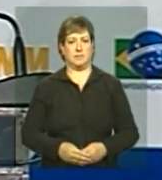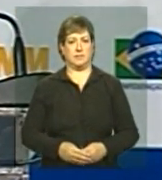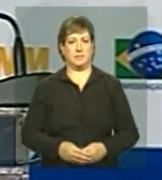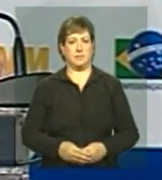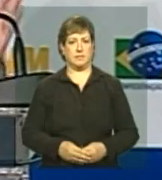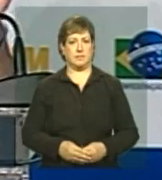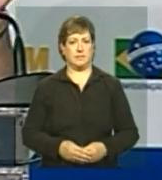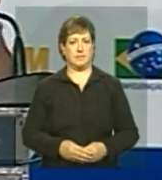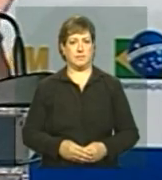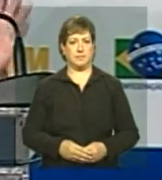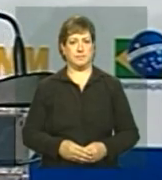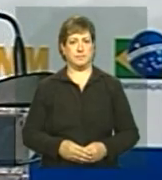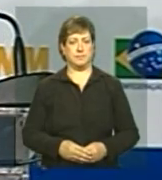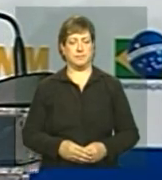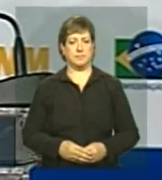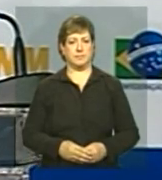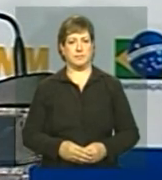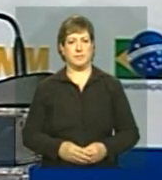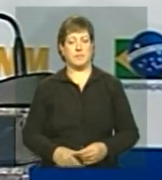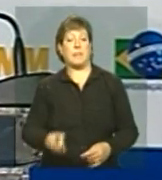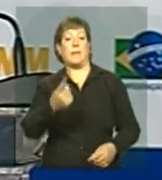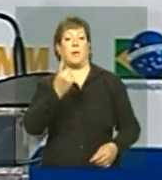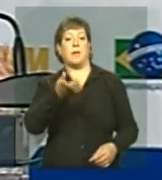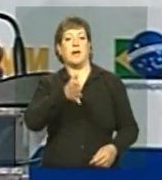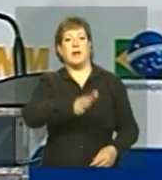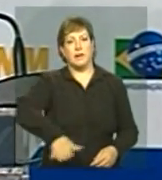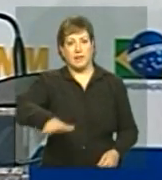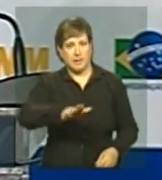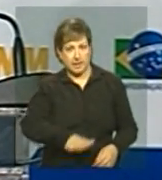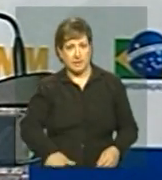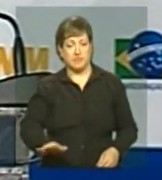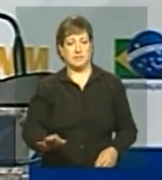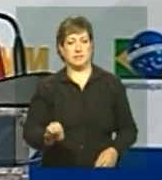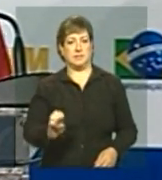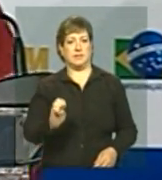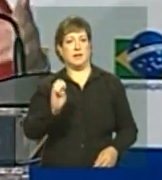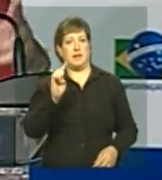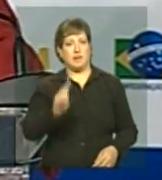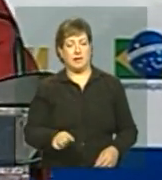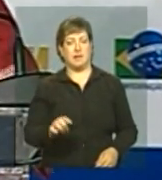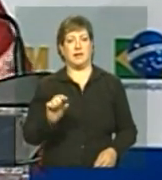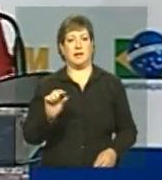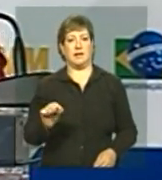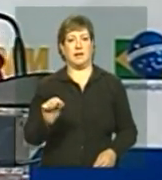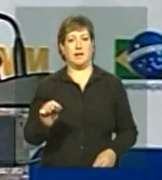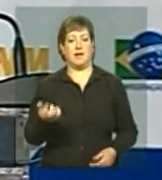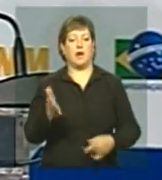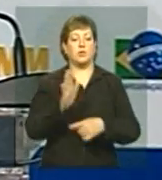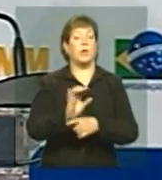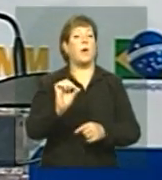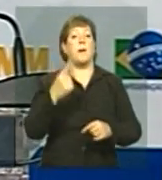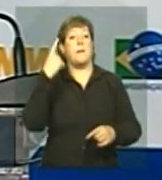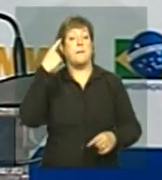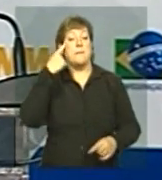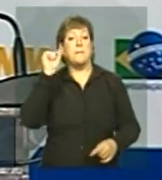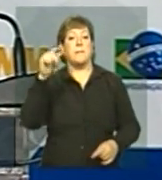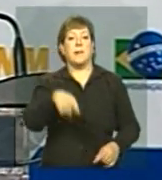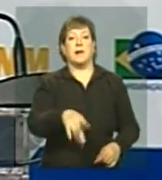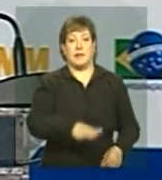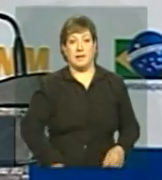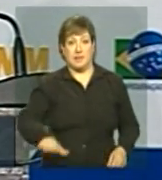em que uma criança é contemplada, se trata de uma oportunidade de futuro para essa criança. Sabemos